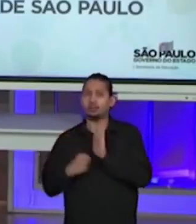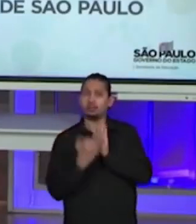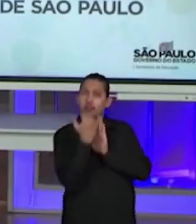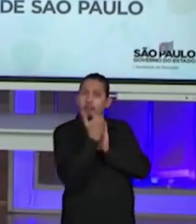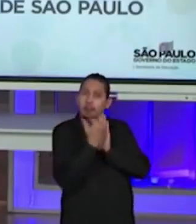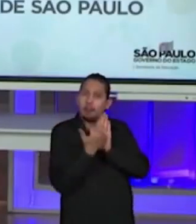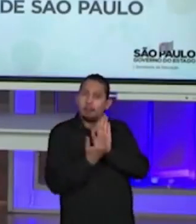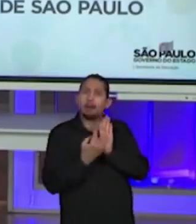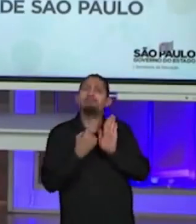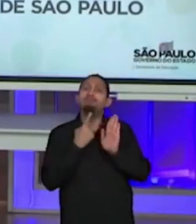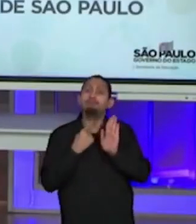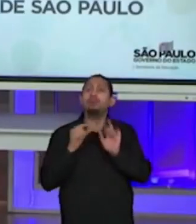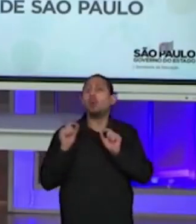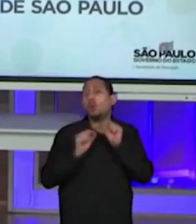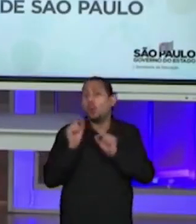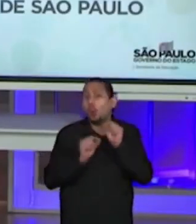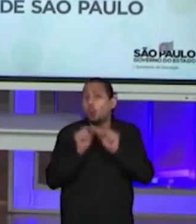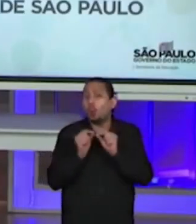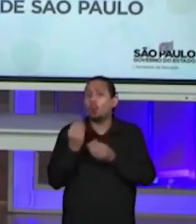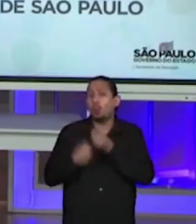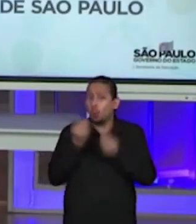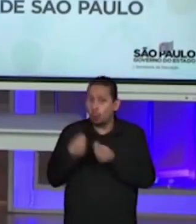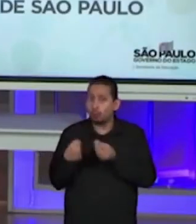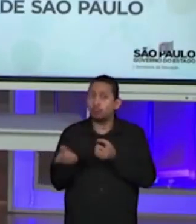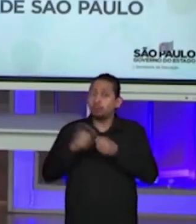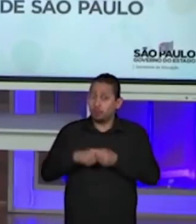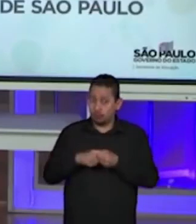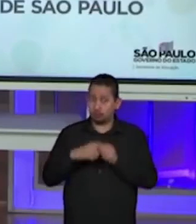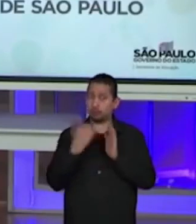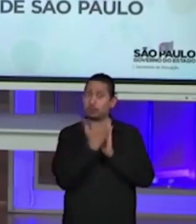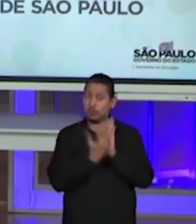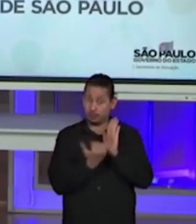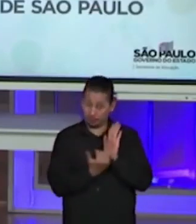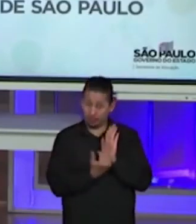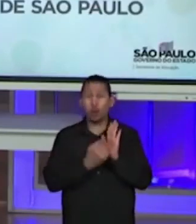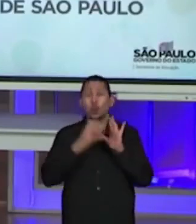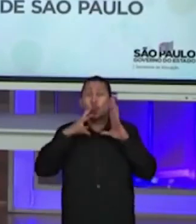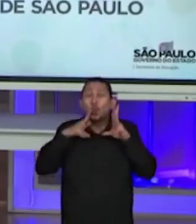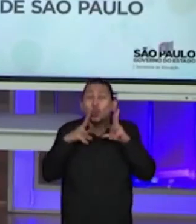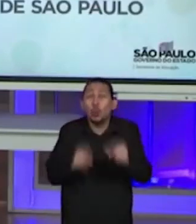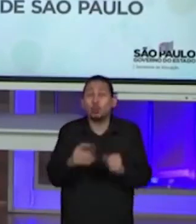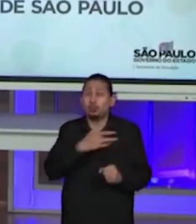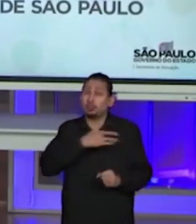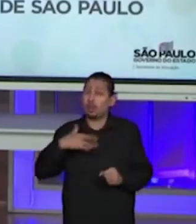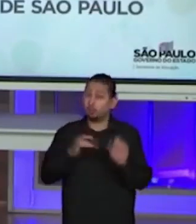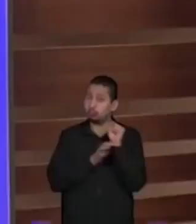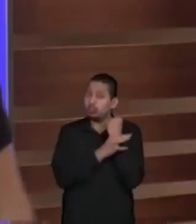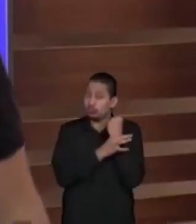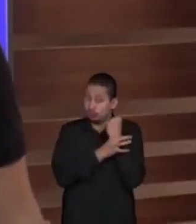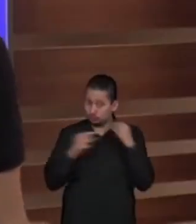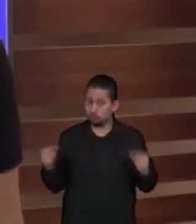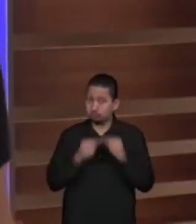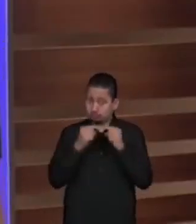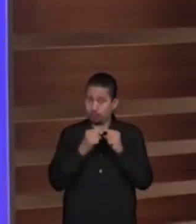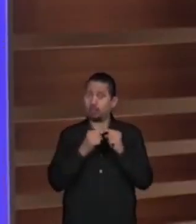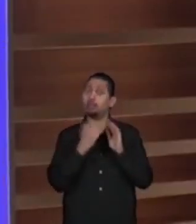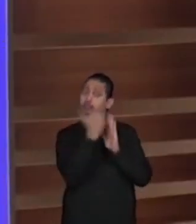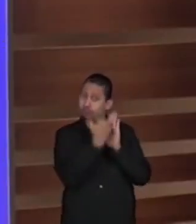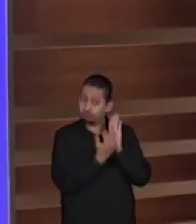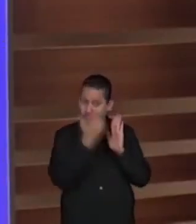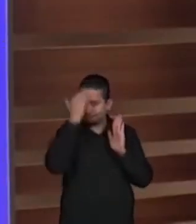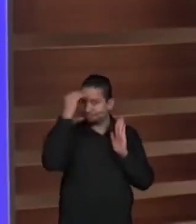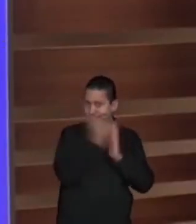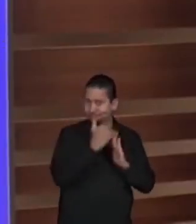às suas diretorias de ensino e, claro, seguir os protocolos sanitários de segurança. Tem mais uma